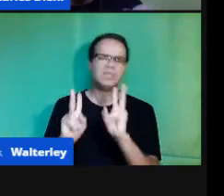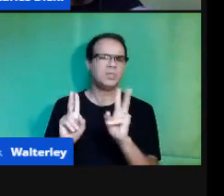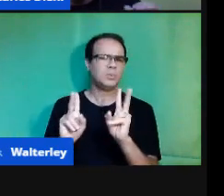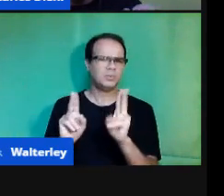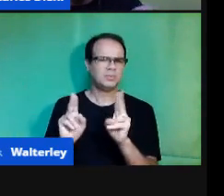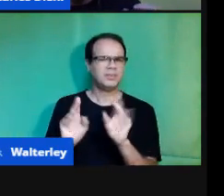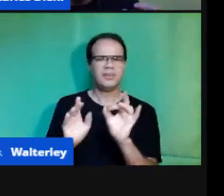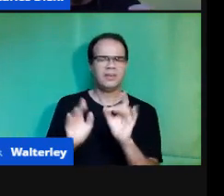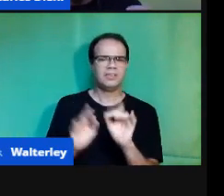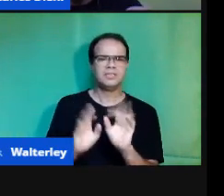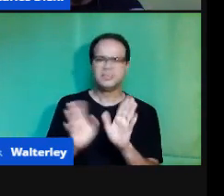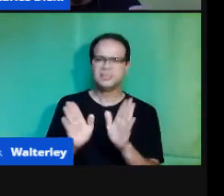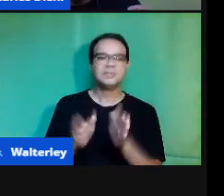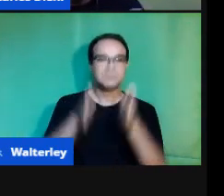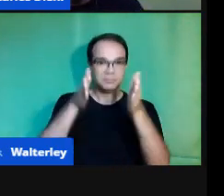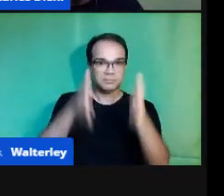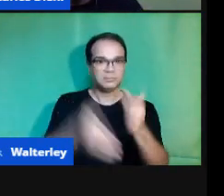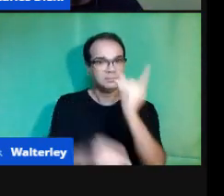do que os outros que a gente viu.